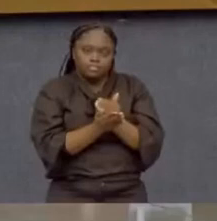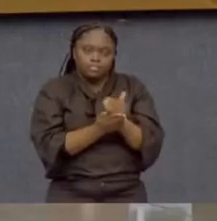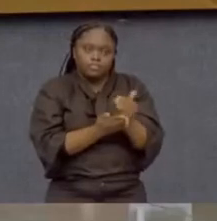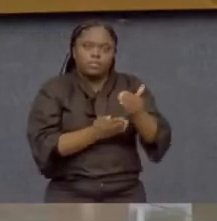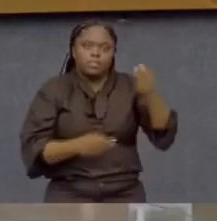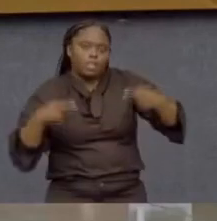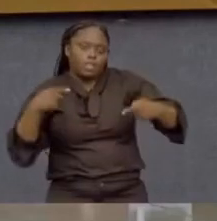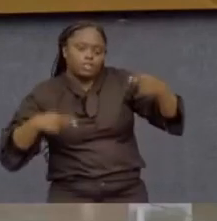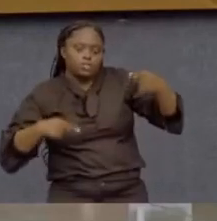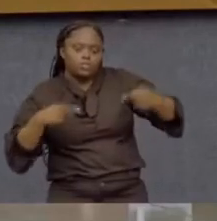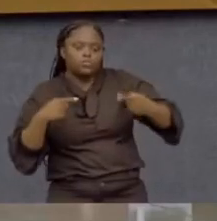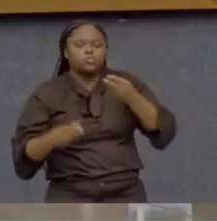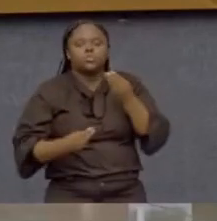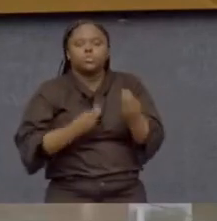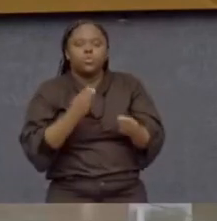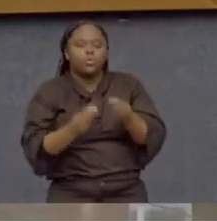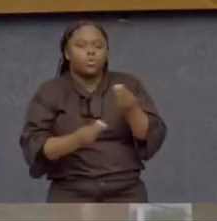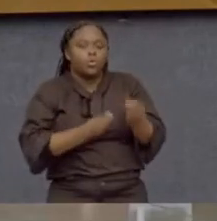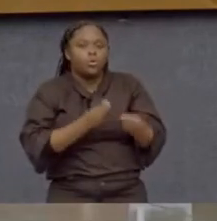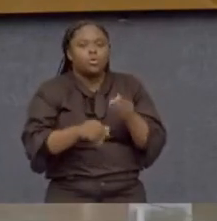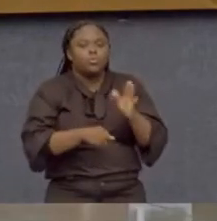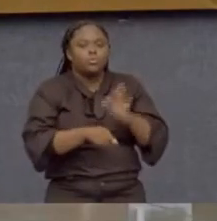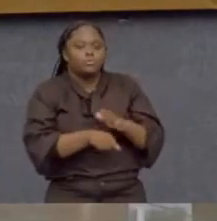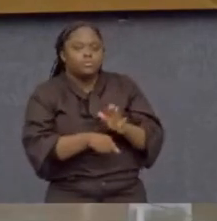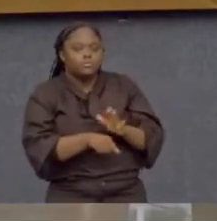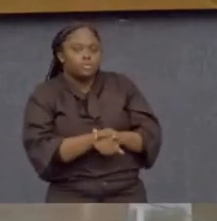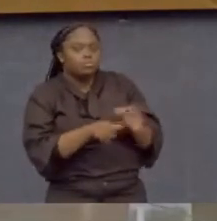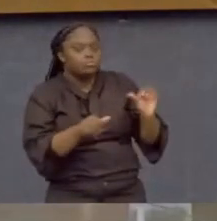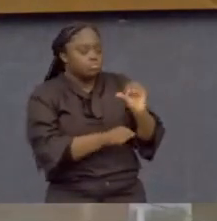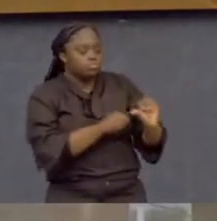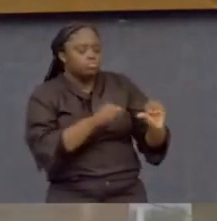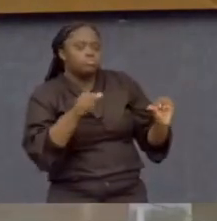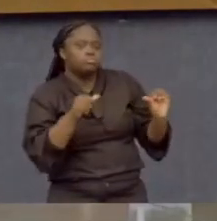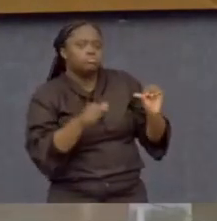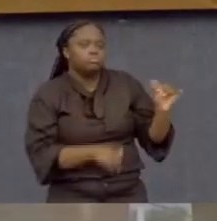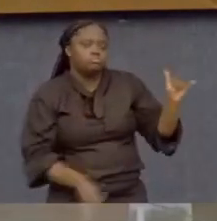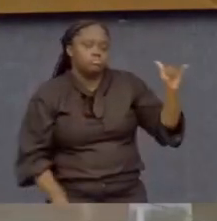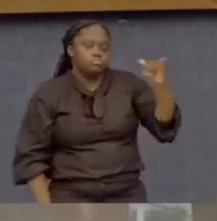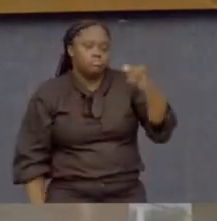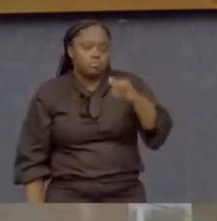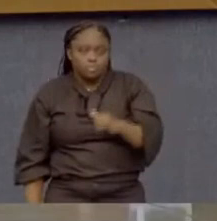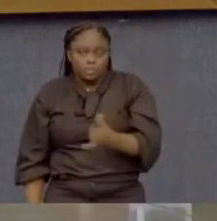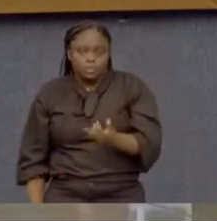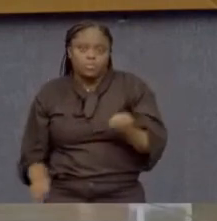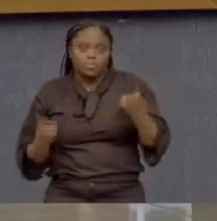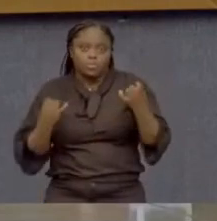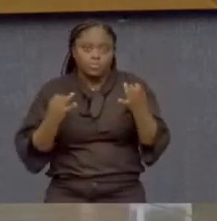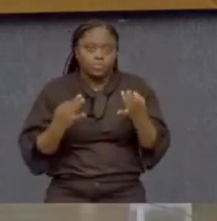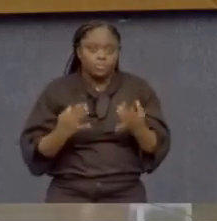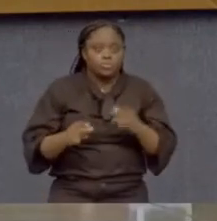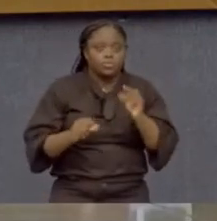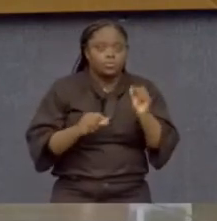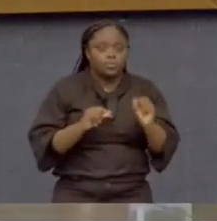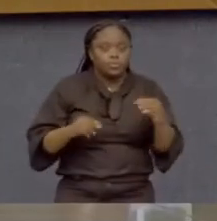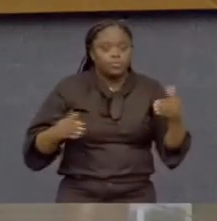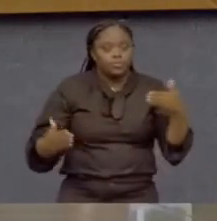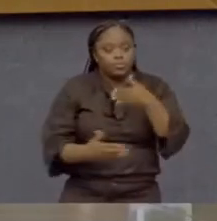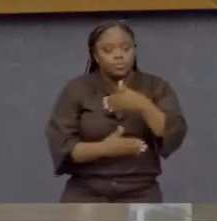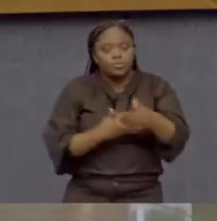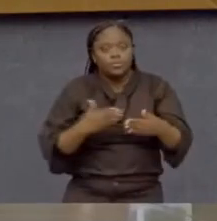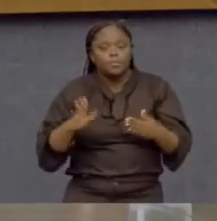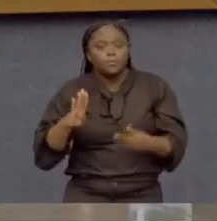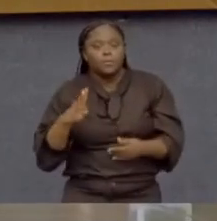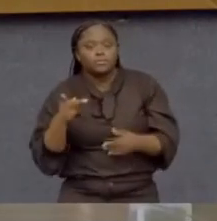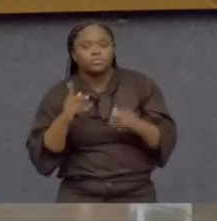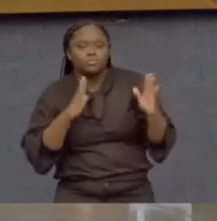começou a discutir como é que ia fazer essa passagem do aeroporto. Estabeleceu que ia passar isso para Belo Horizonte por